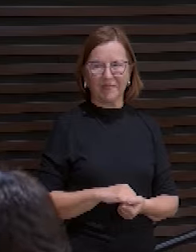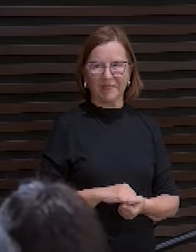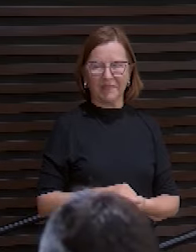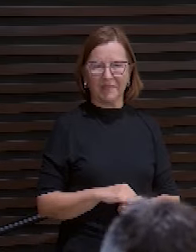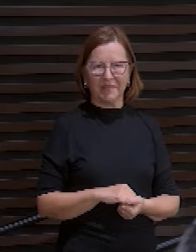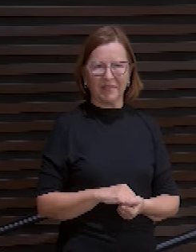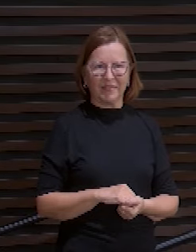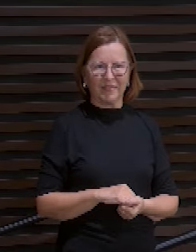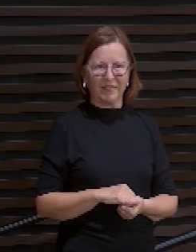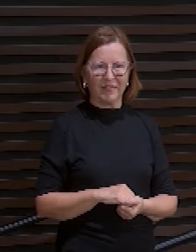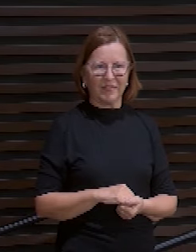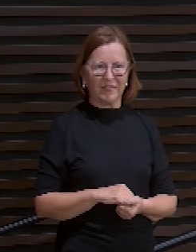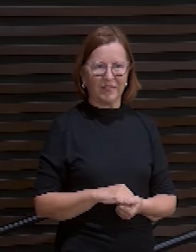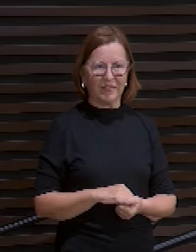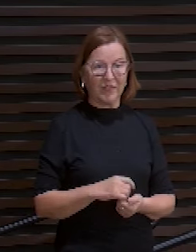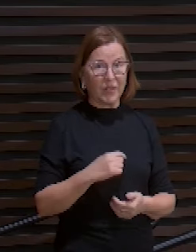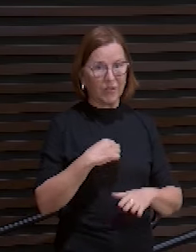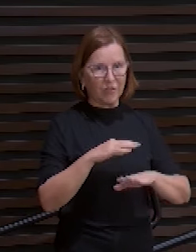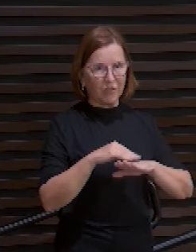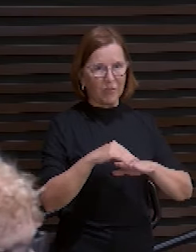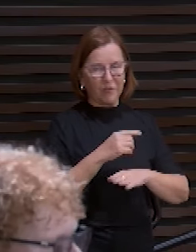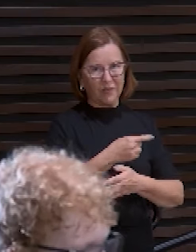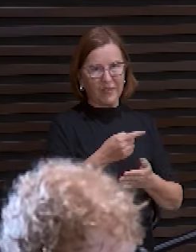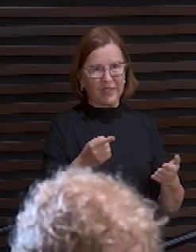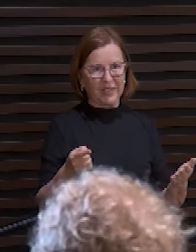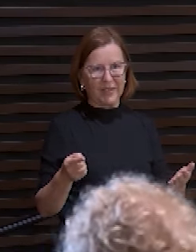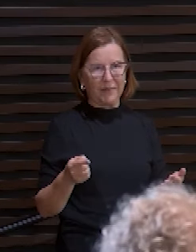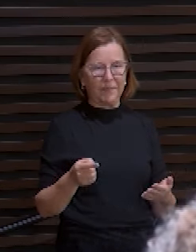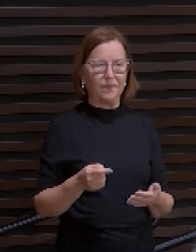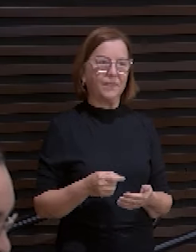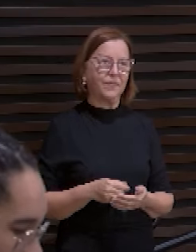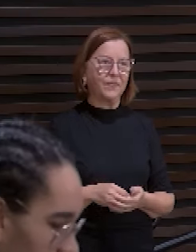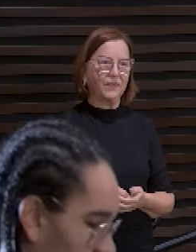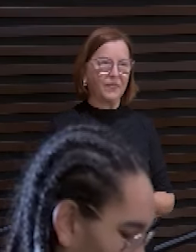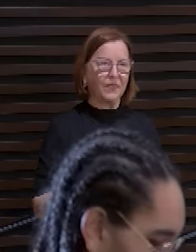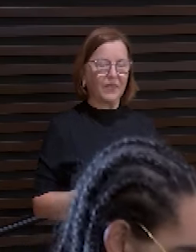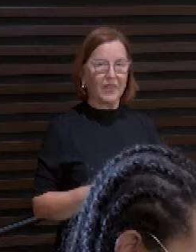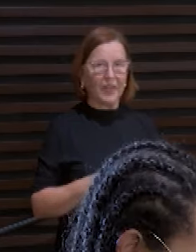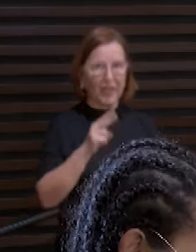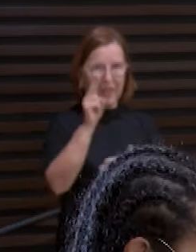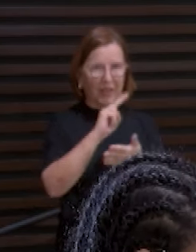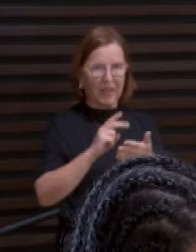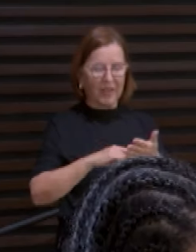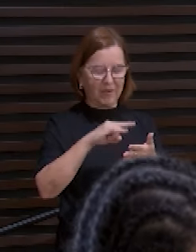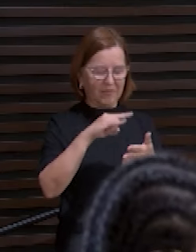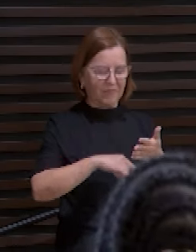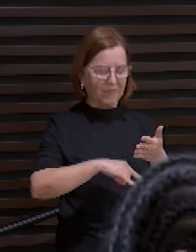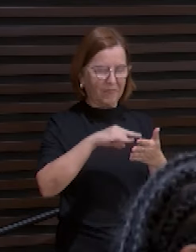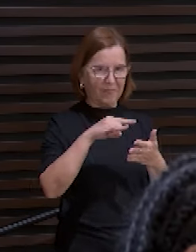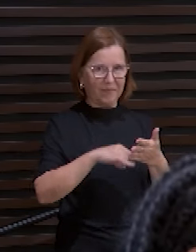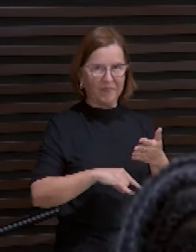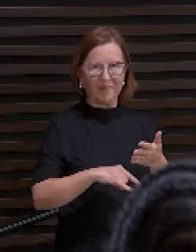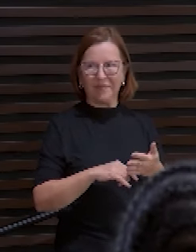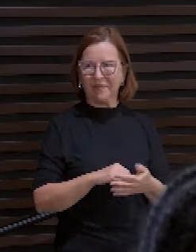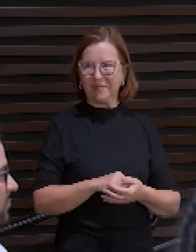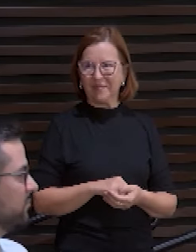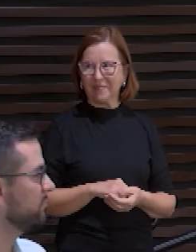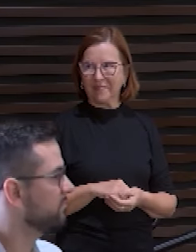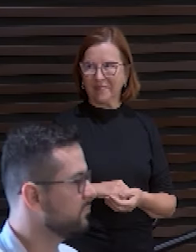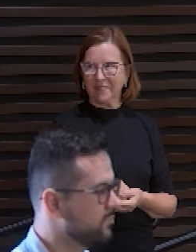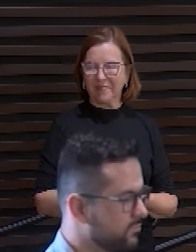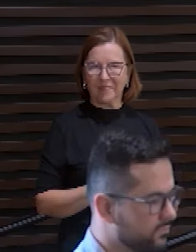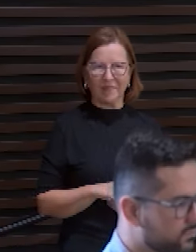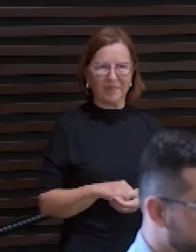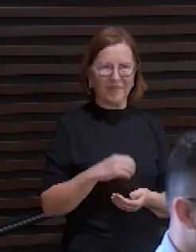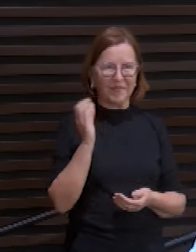eu convido você então a acompanhar aí no boletim um breve